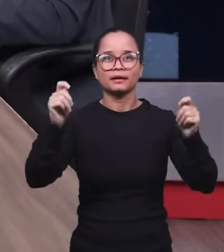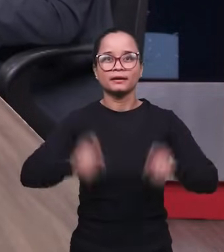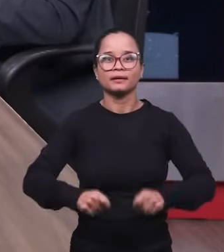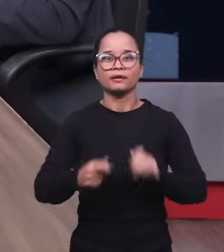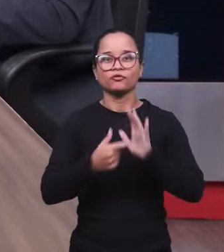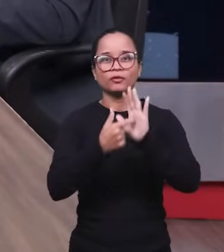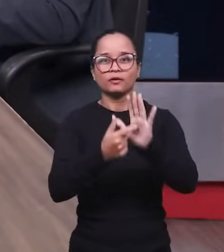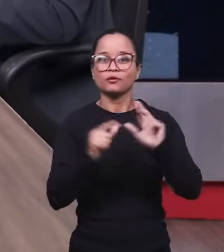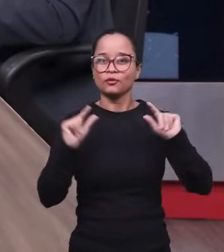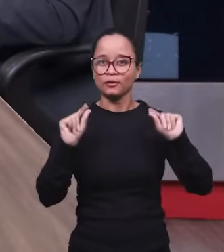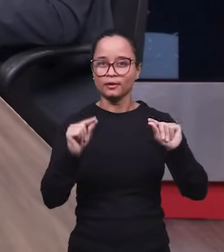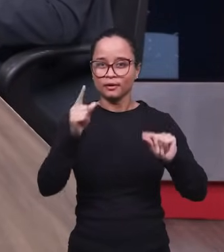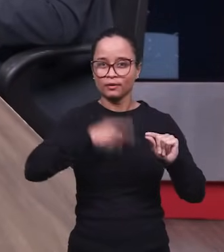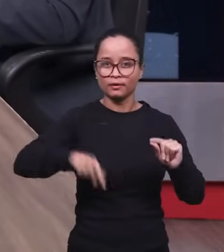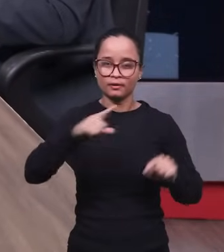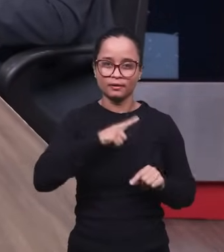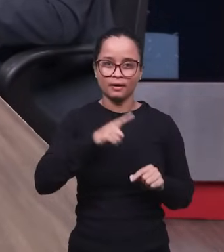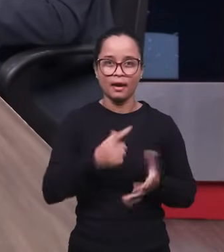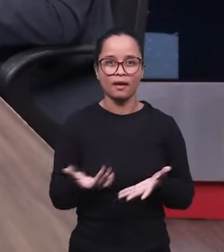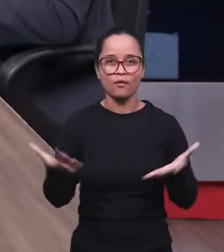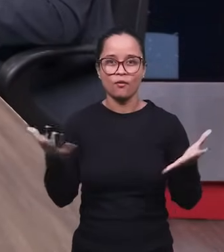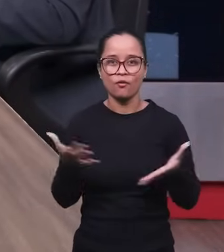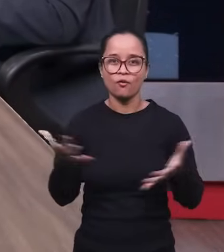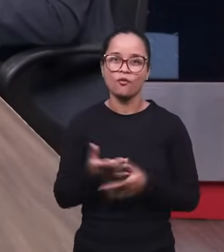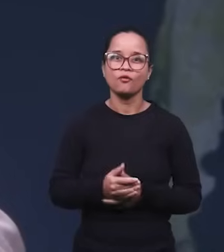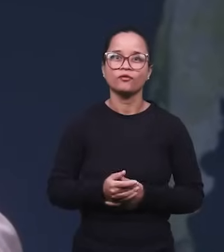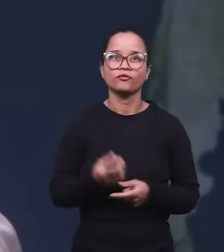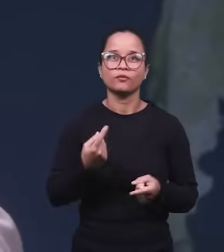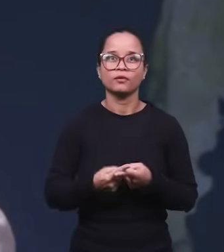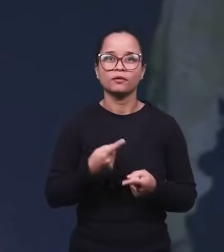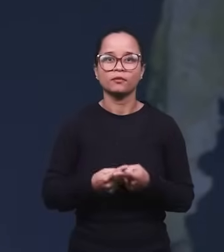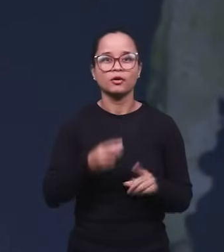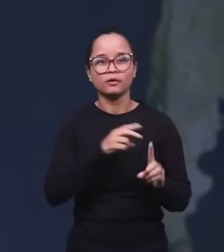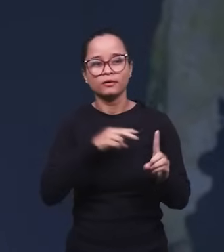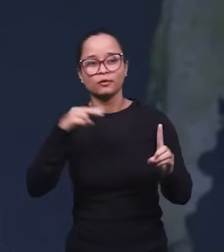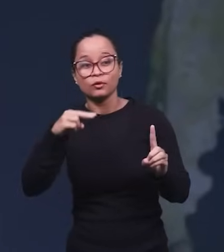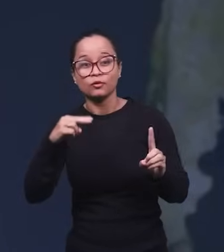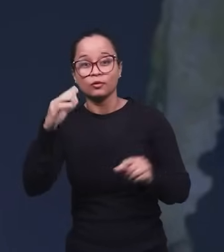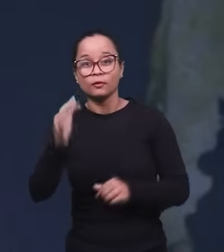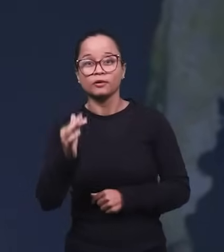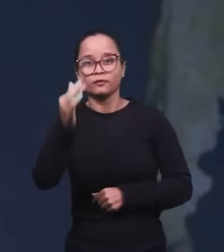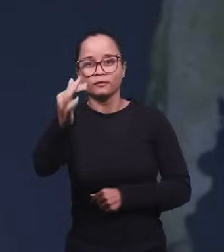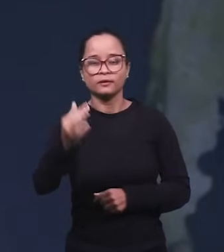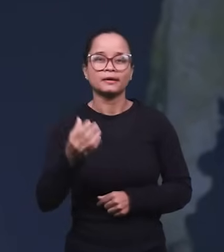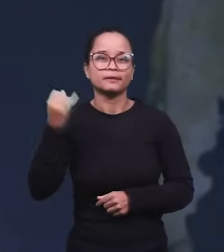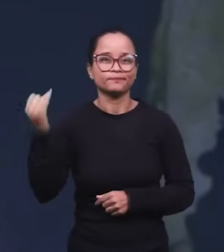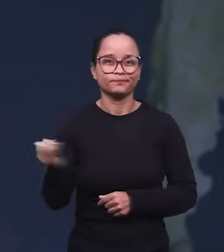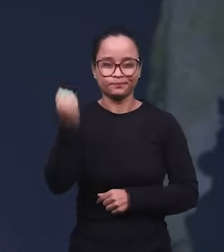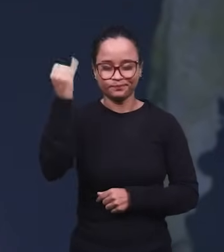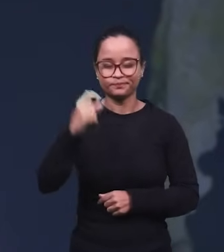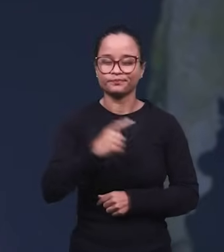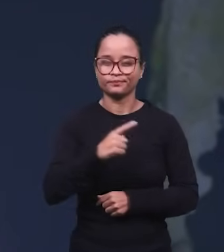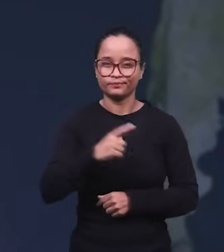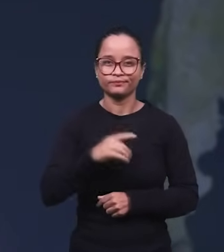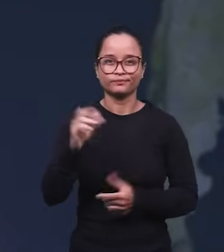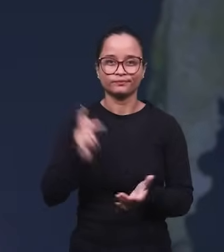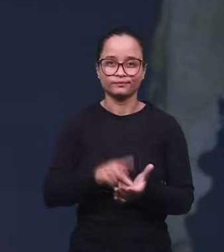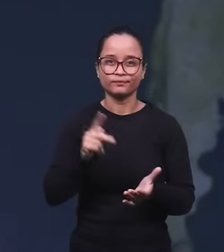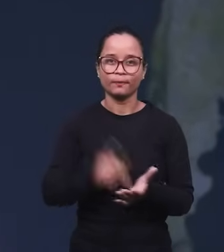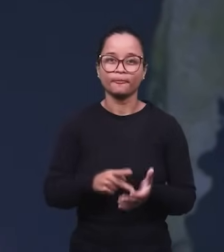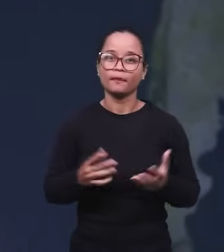até condição de mostrar daqui para frente o que nós estamos enfrentando atualmente com as nossas perspectivas para o futuro. Isso é muito importante,